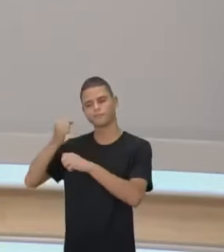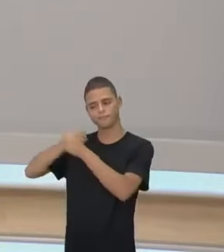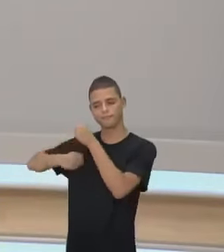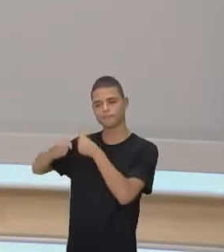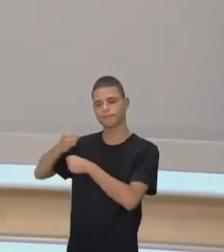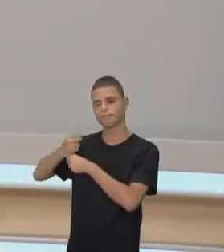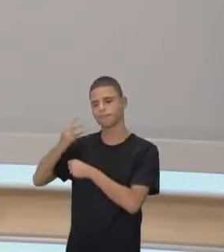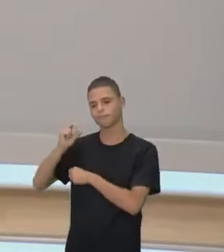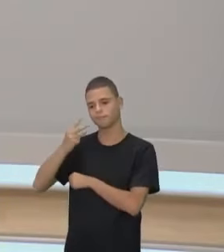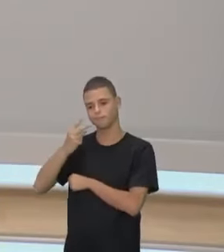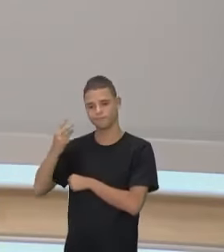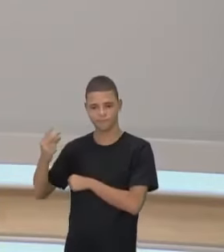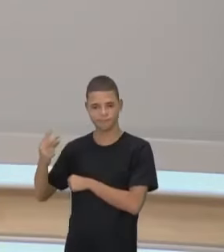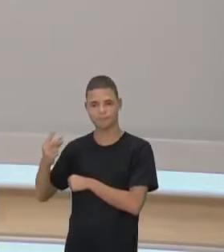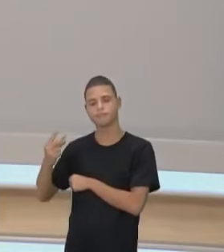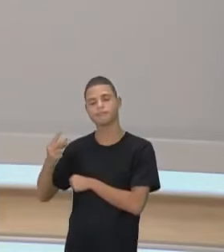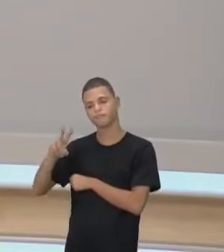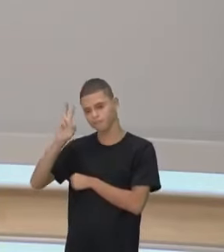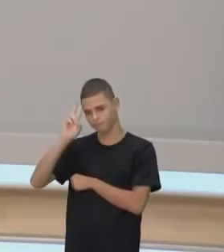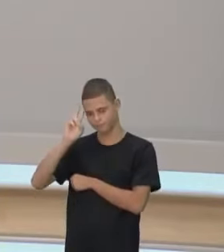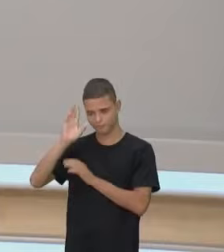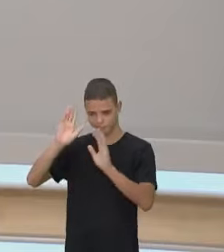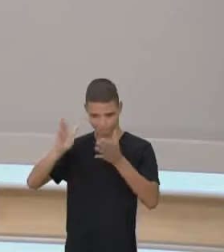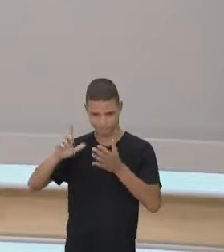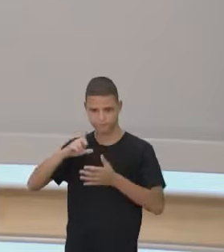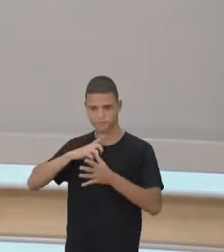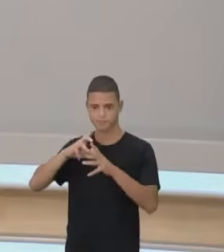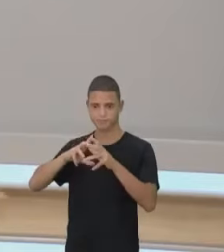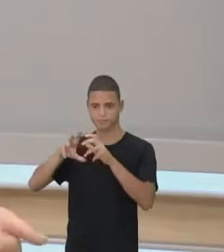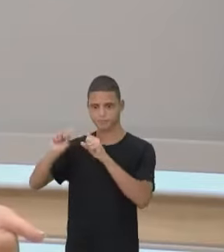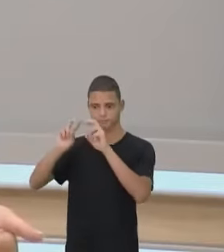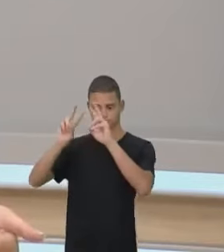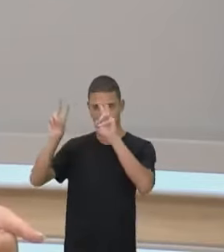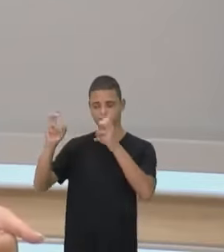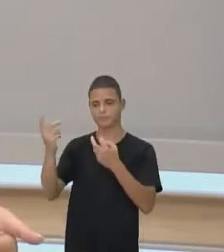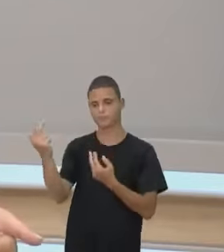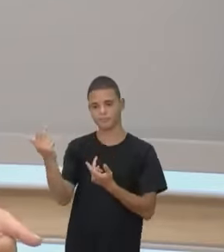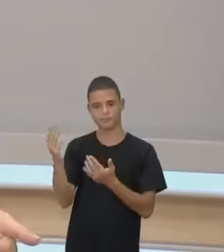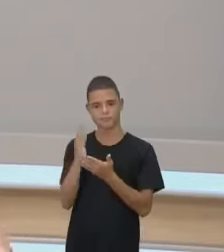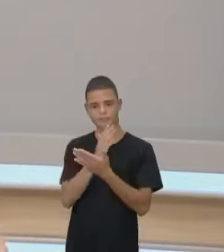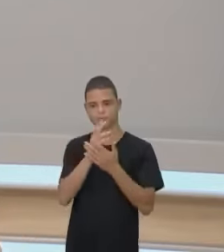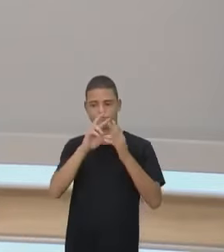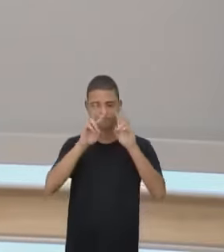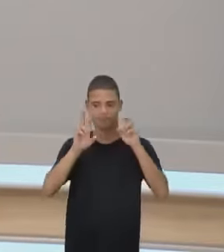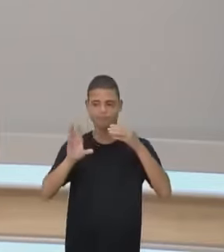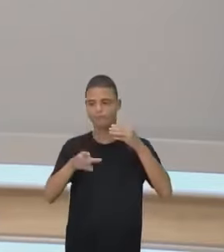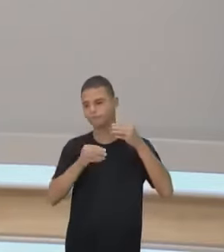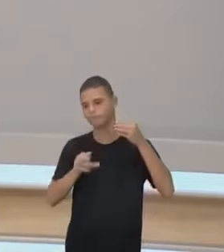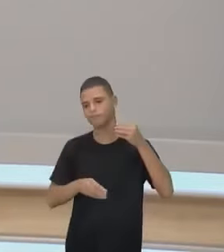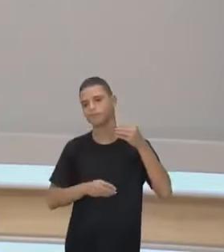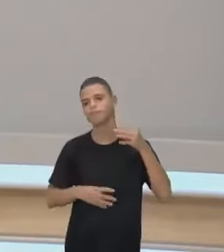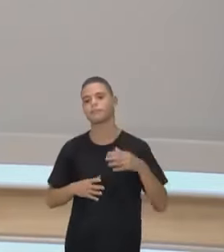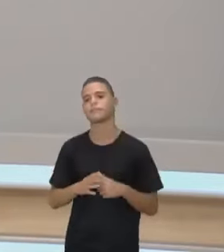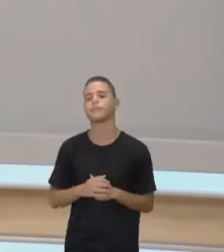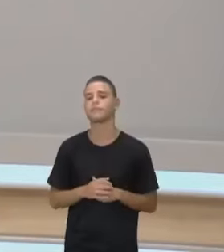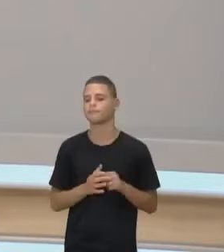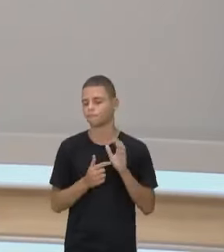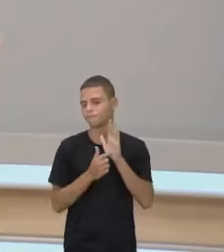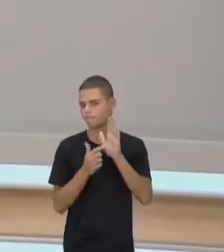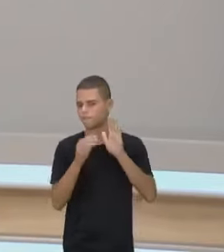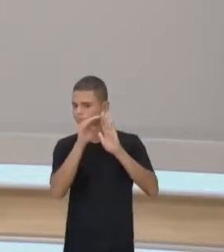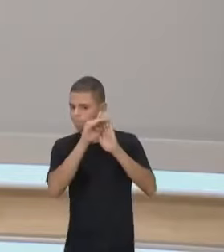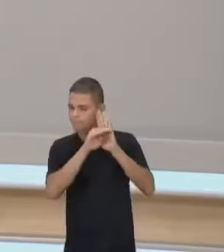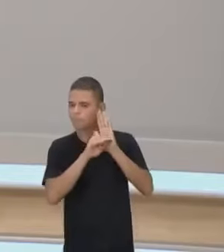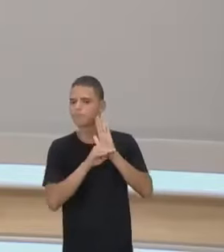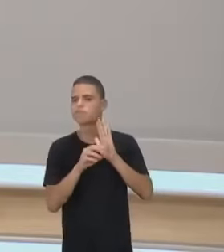2022. Lembrando que a gente já teve uma TPC, né, sobre essa temática em temas complementares, mostrando todo o cronograma,